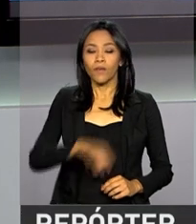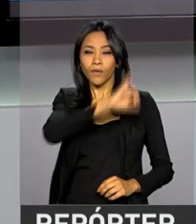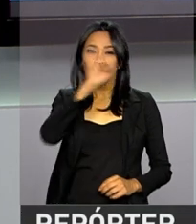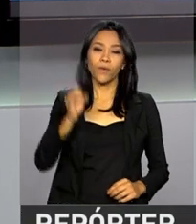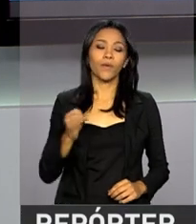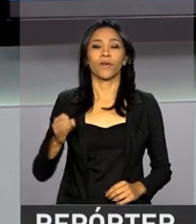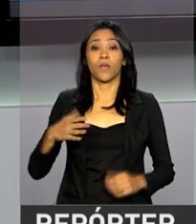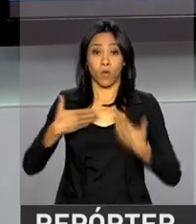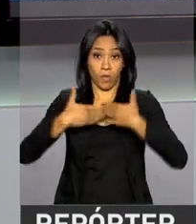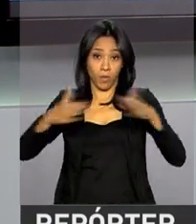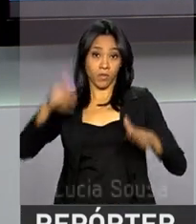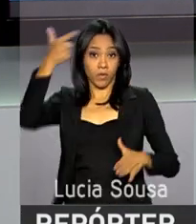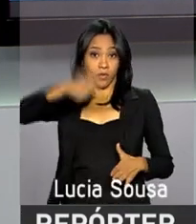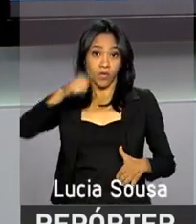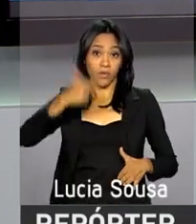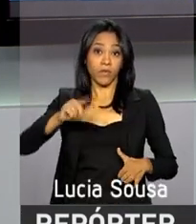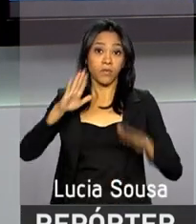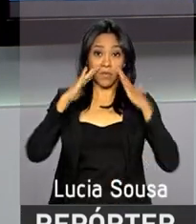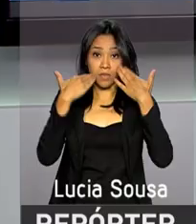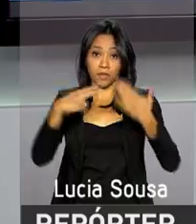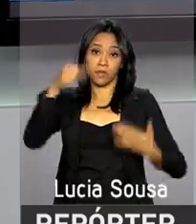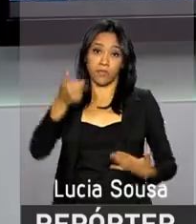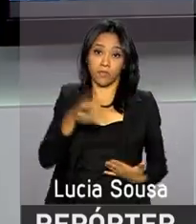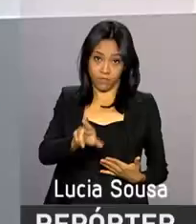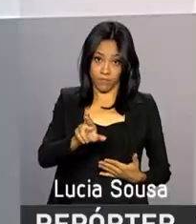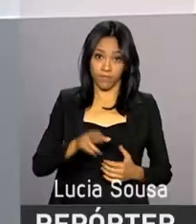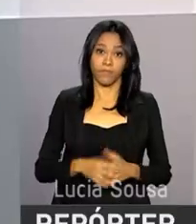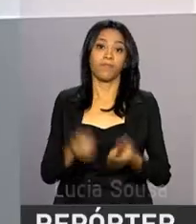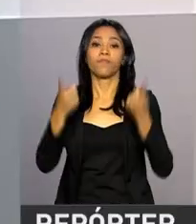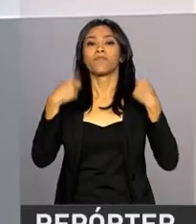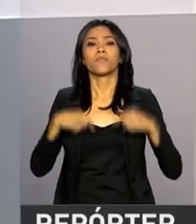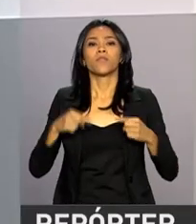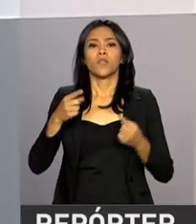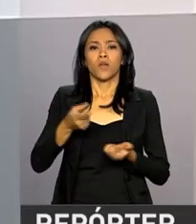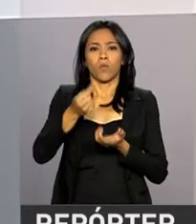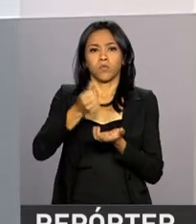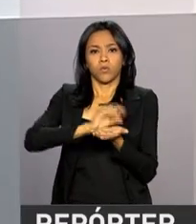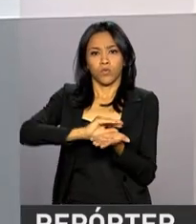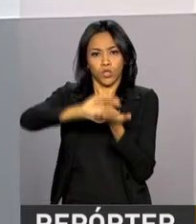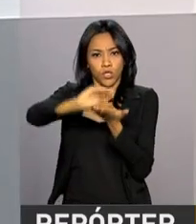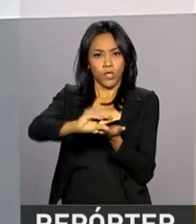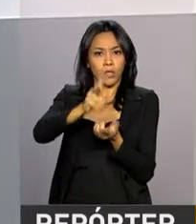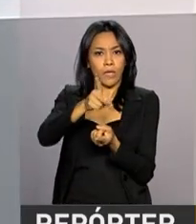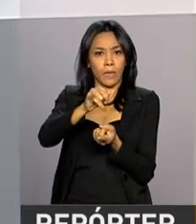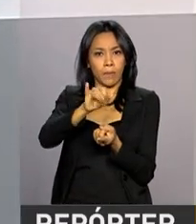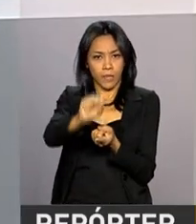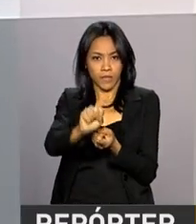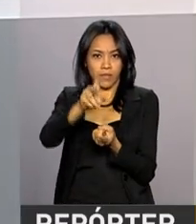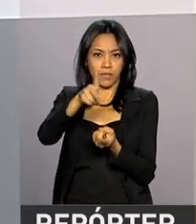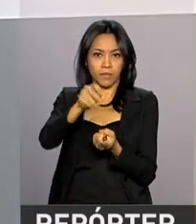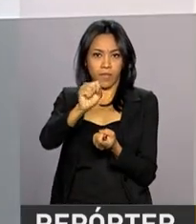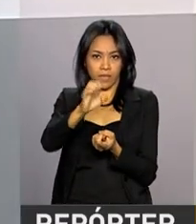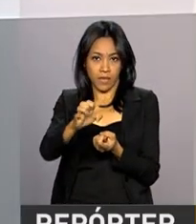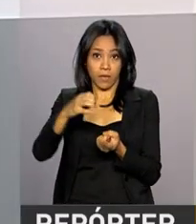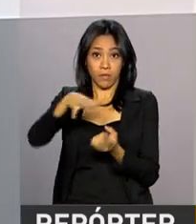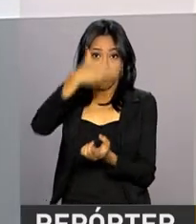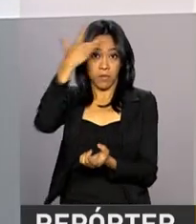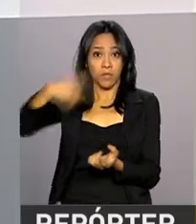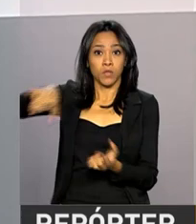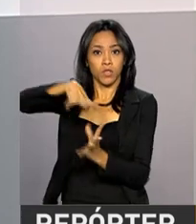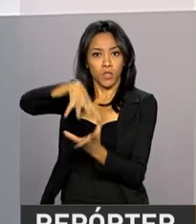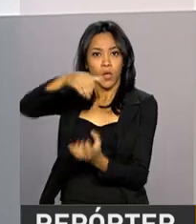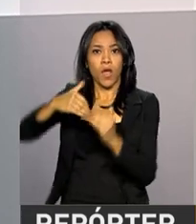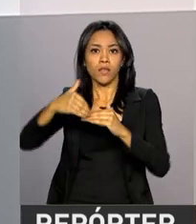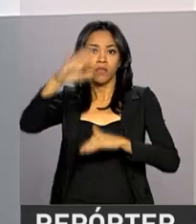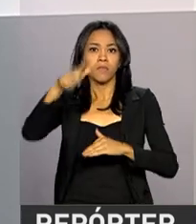Olá, começa agora mais uma edição do Repórter NBR. Os recursos da cota do PIS/PASEP para idosos acima de 70